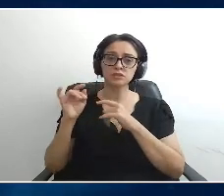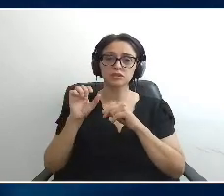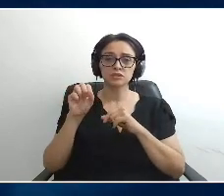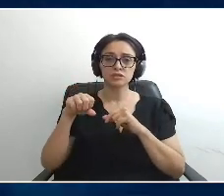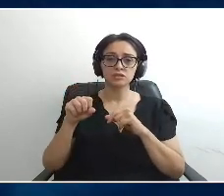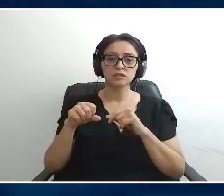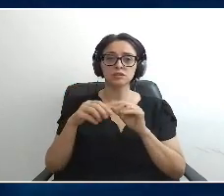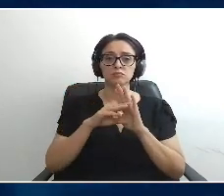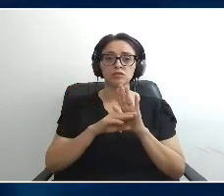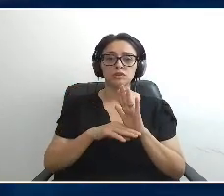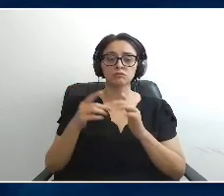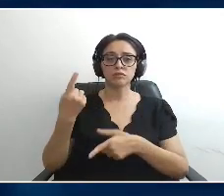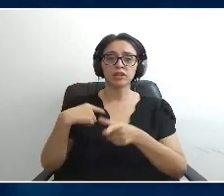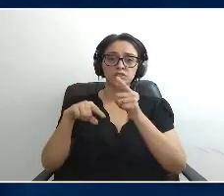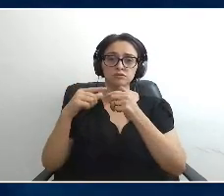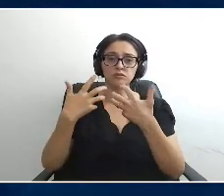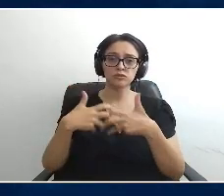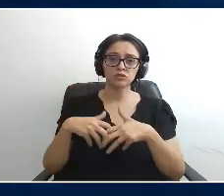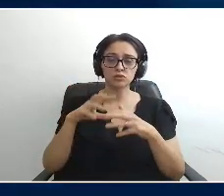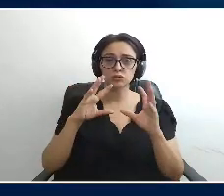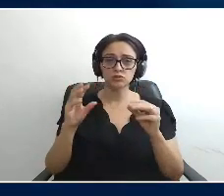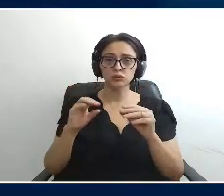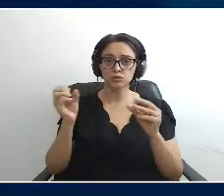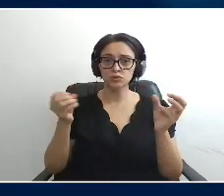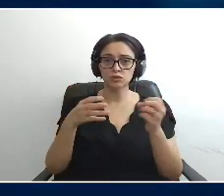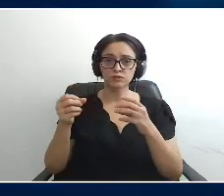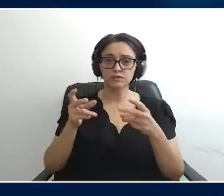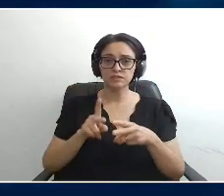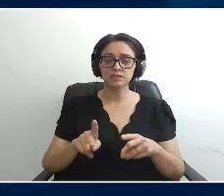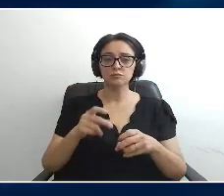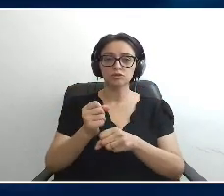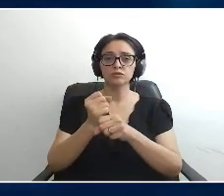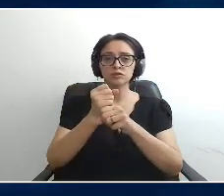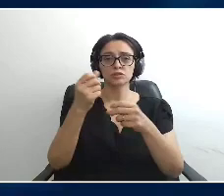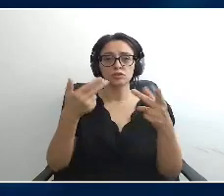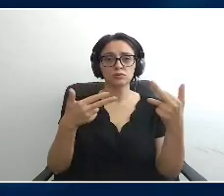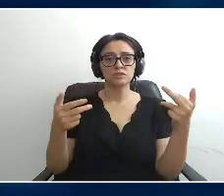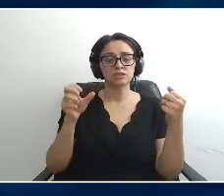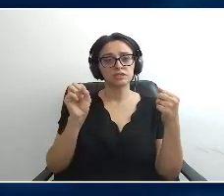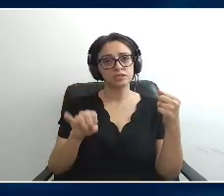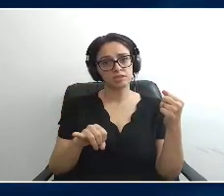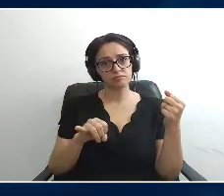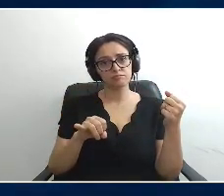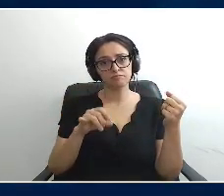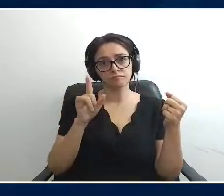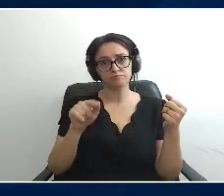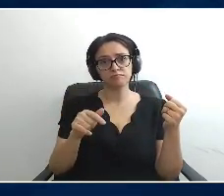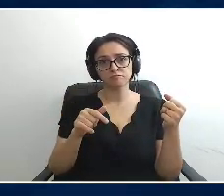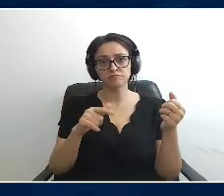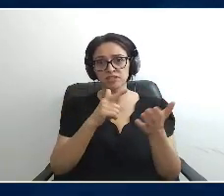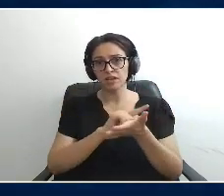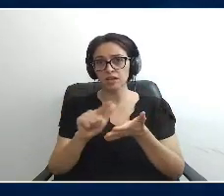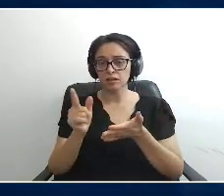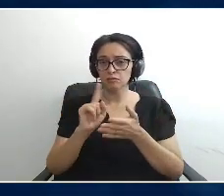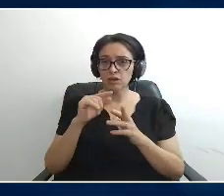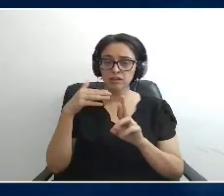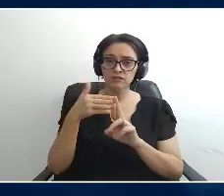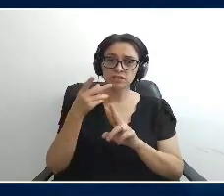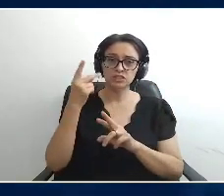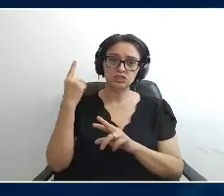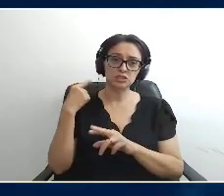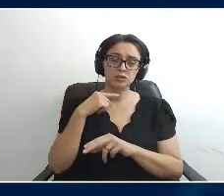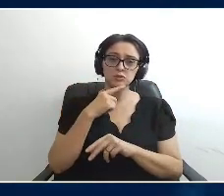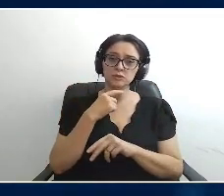no paradigma funcional, onde tudo é novo e você está sempre construindo as coisas, se você não está, tipo, conseguindo limpar as referências antigas, né? Não